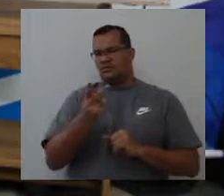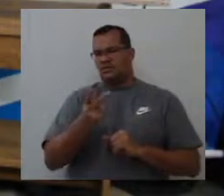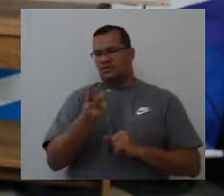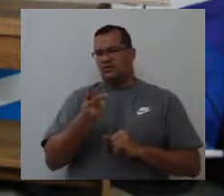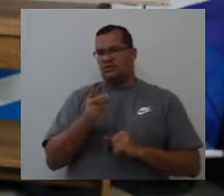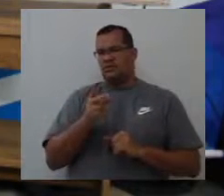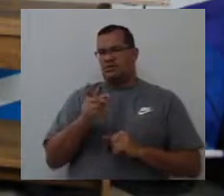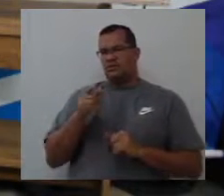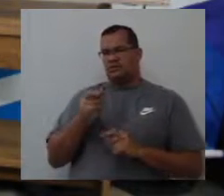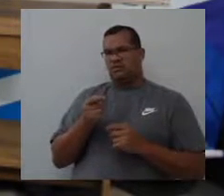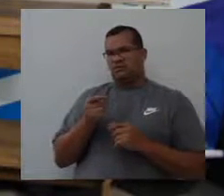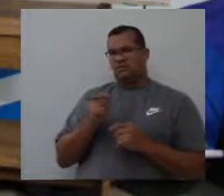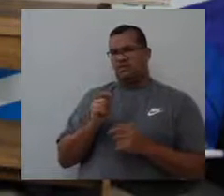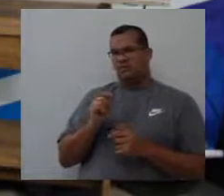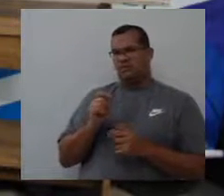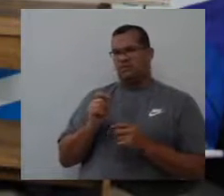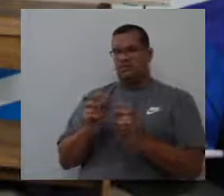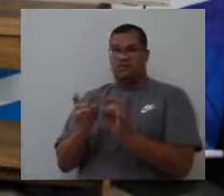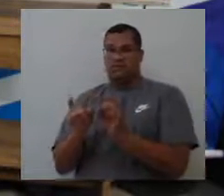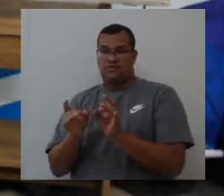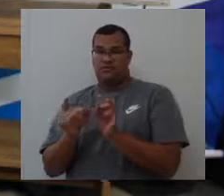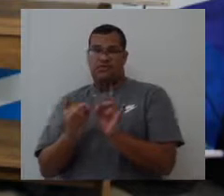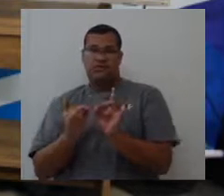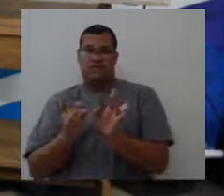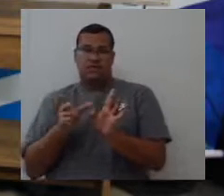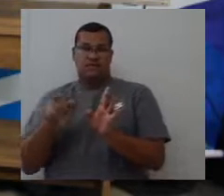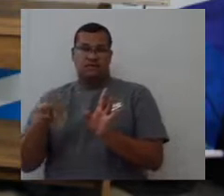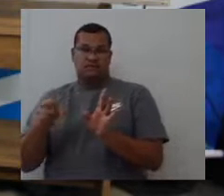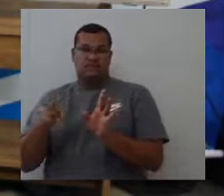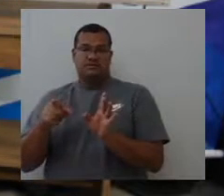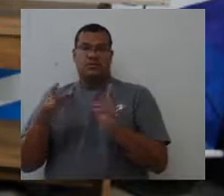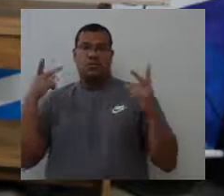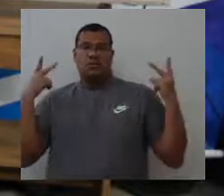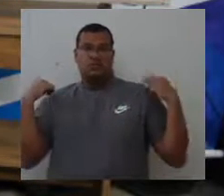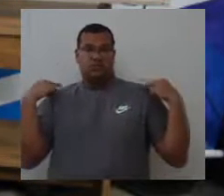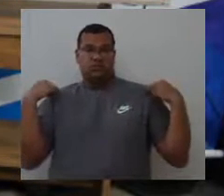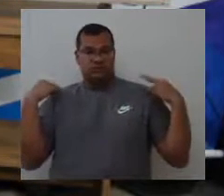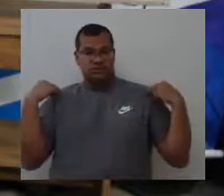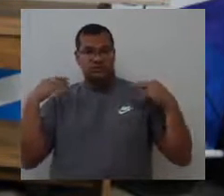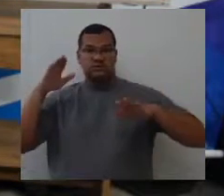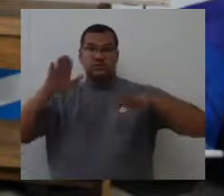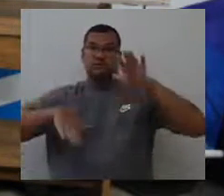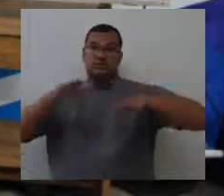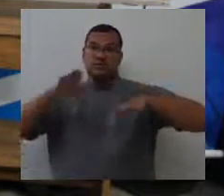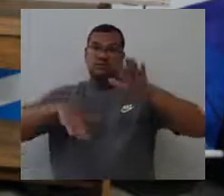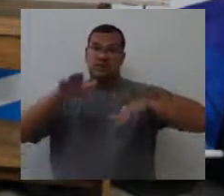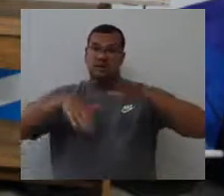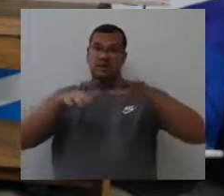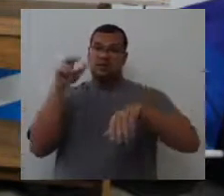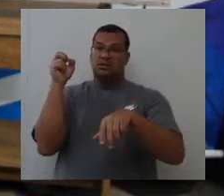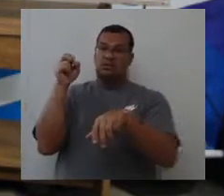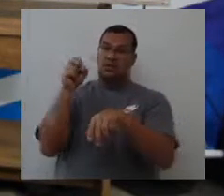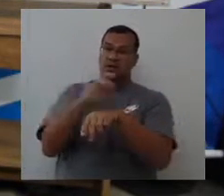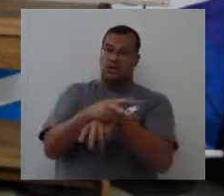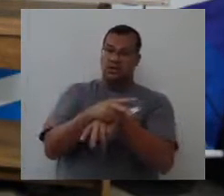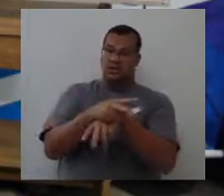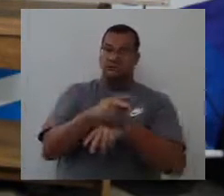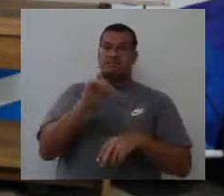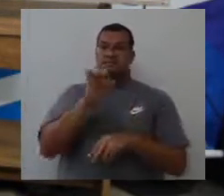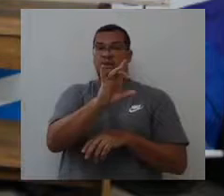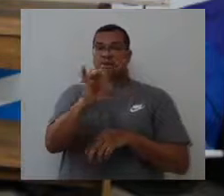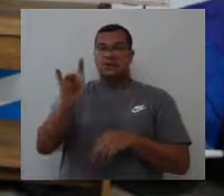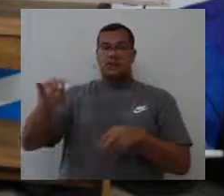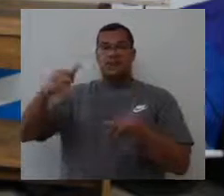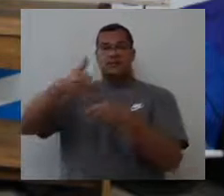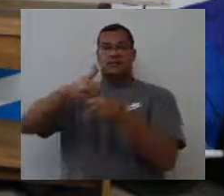ao motorista, O valor final ao motorista dependerá do mercado, já que cada posto tem